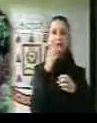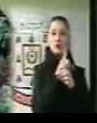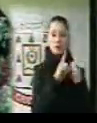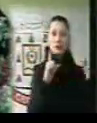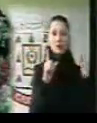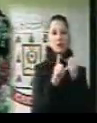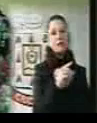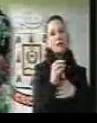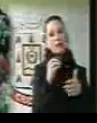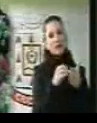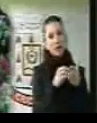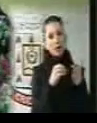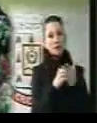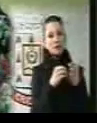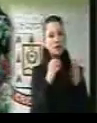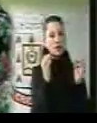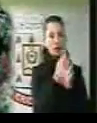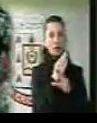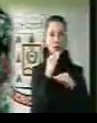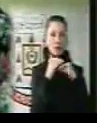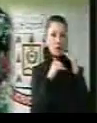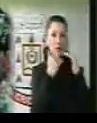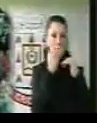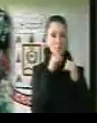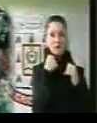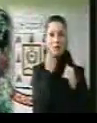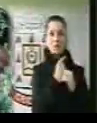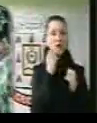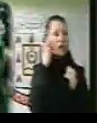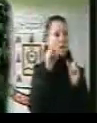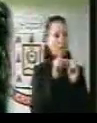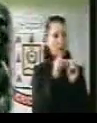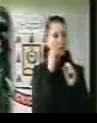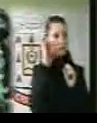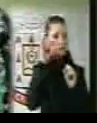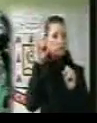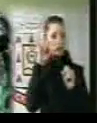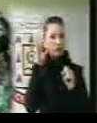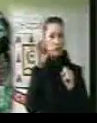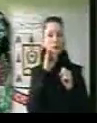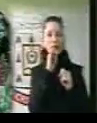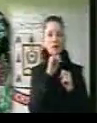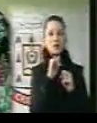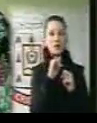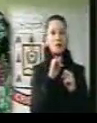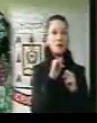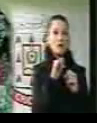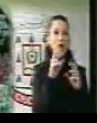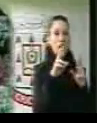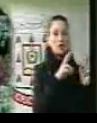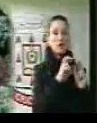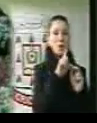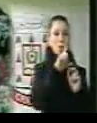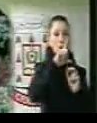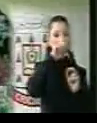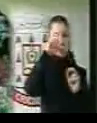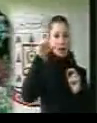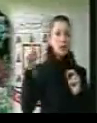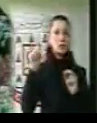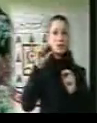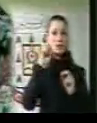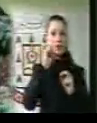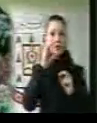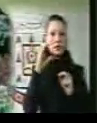da conclusão dessas obras. Então, a gente faz uma reflexão, por exemplo, a região oeste de Santa Catarina. Lá, eles